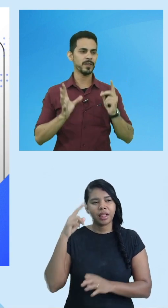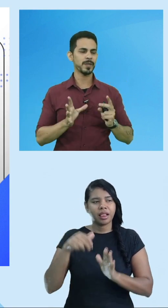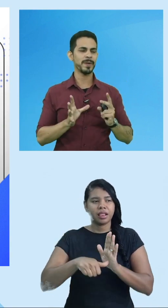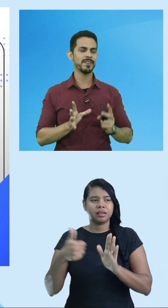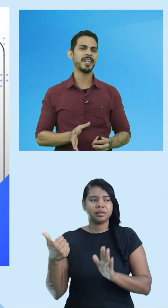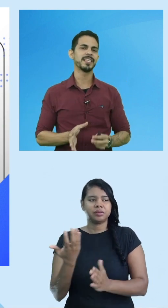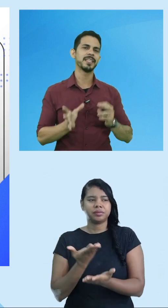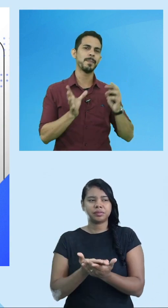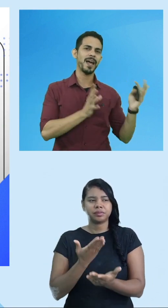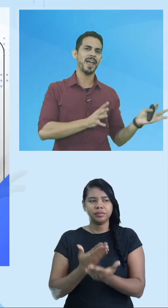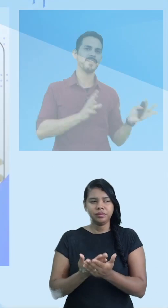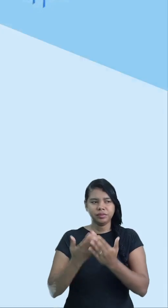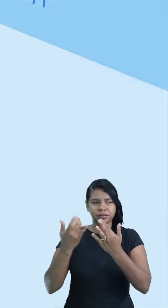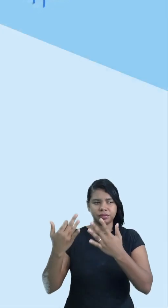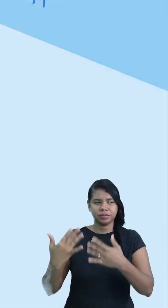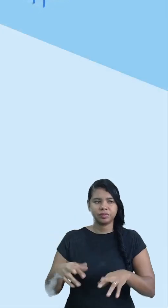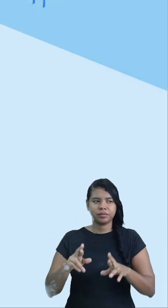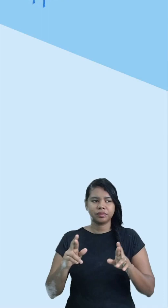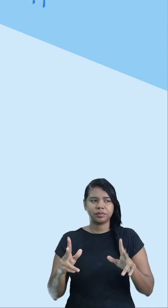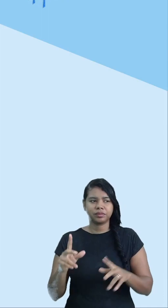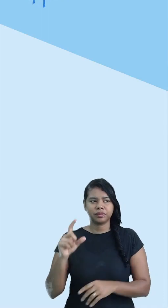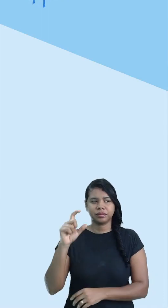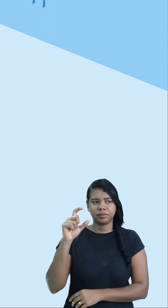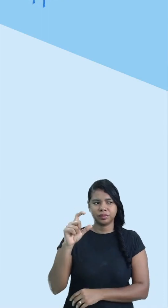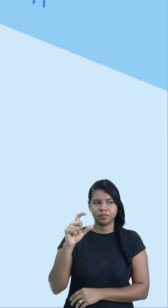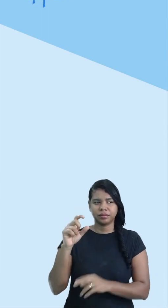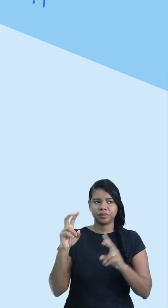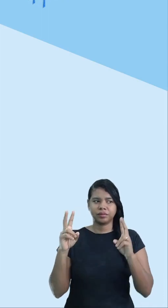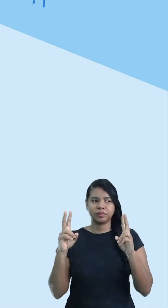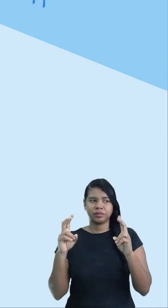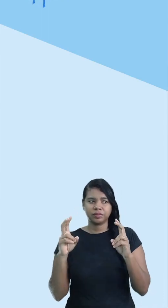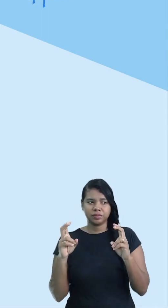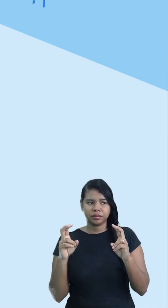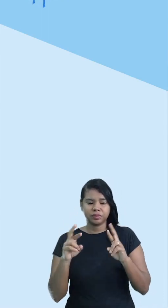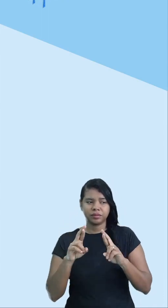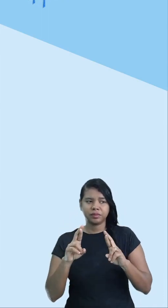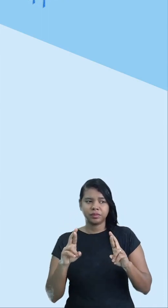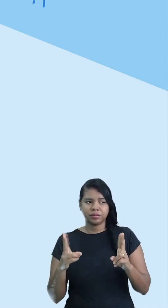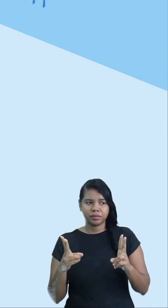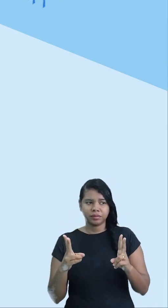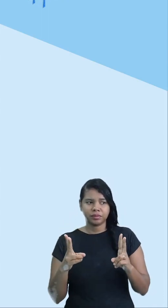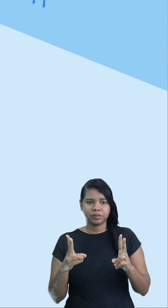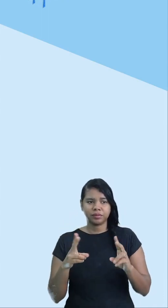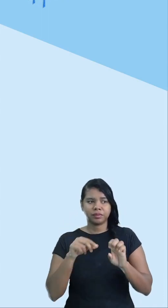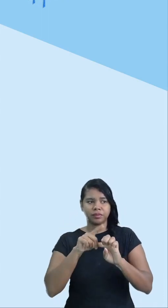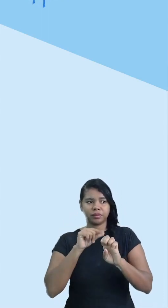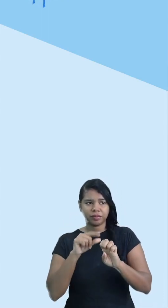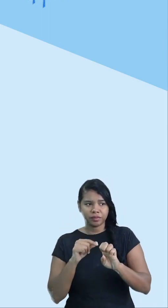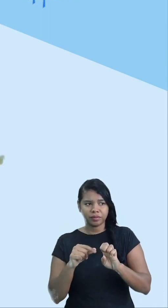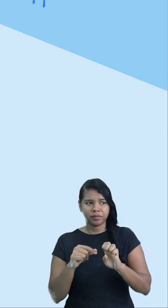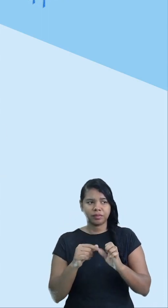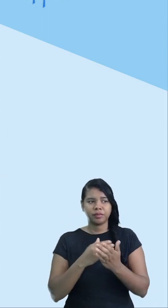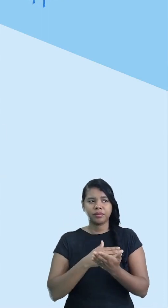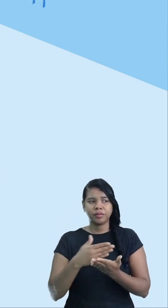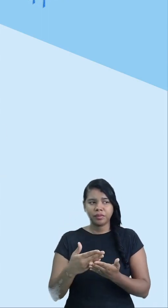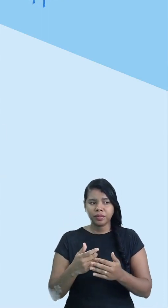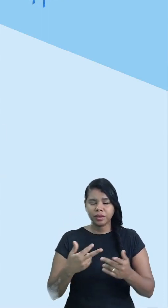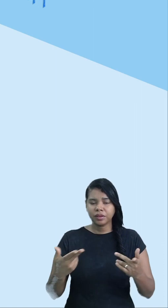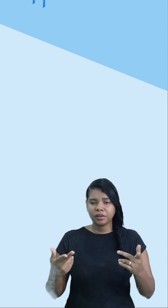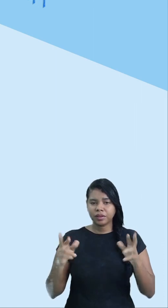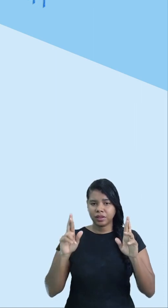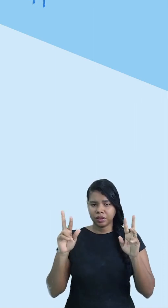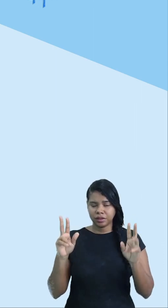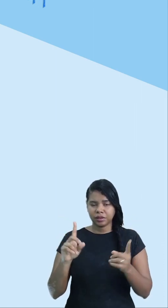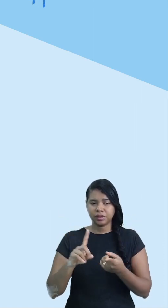gente falou sobre a diferença de palavra e termo? Depois a gente fala sobre a diferença de sumário e índice. Depois a gente traz outras